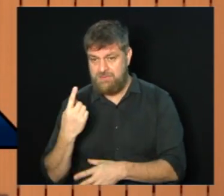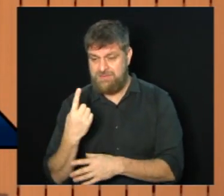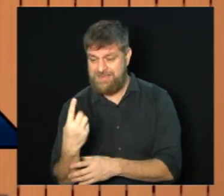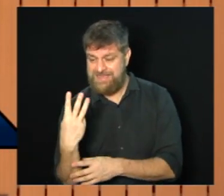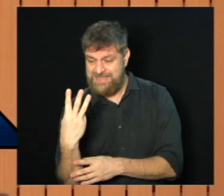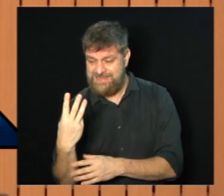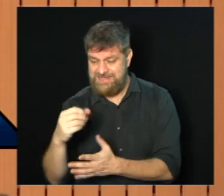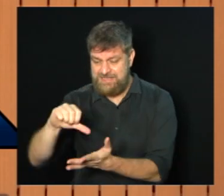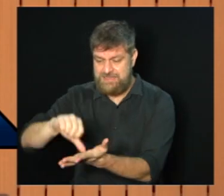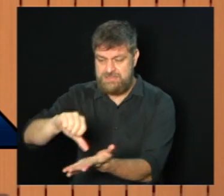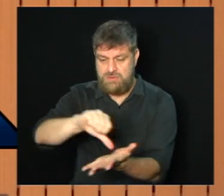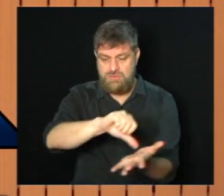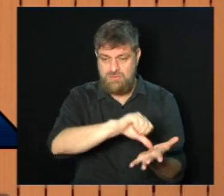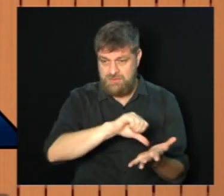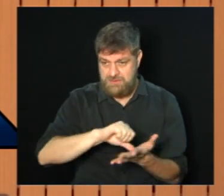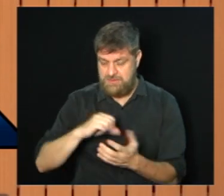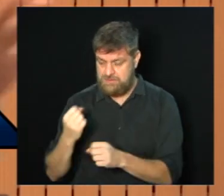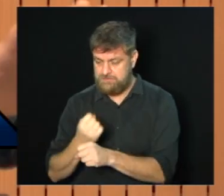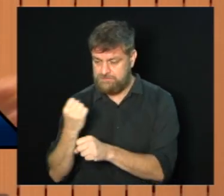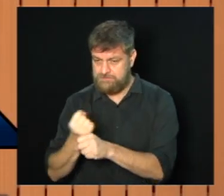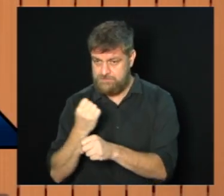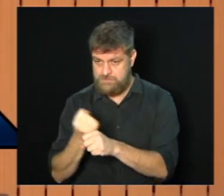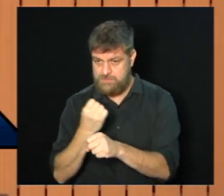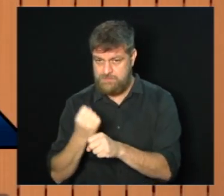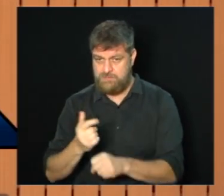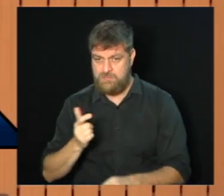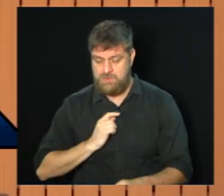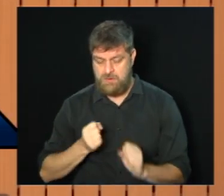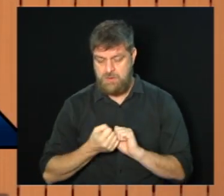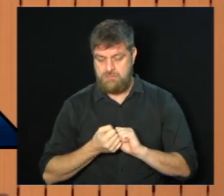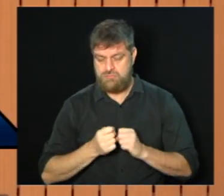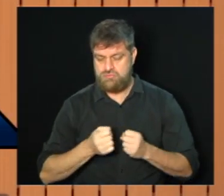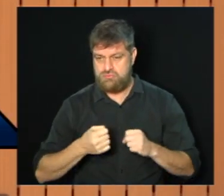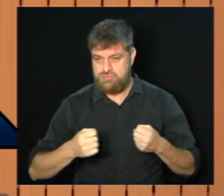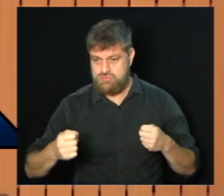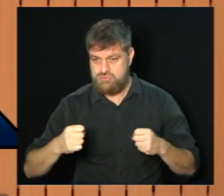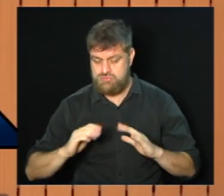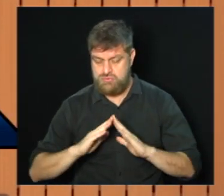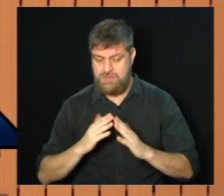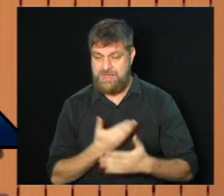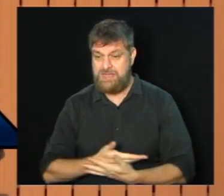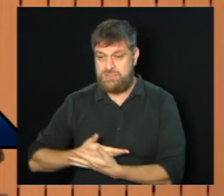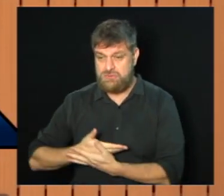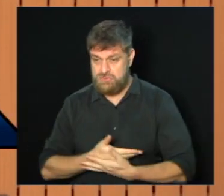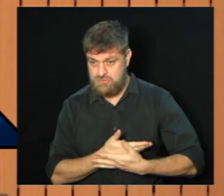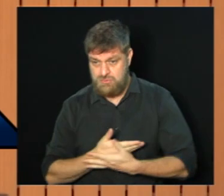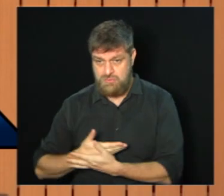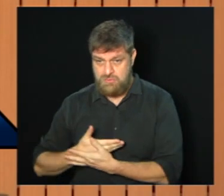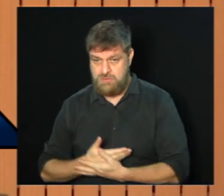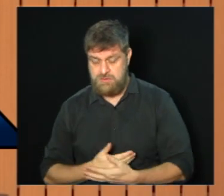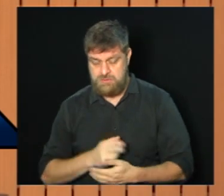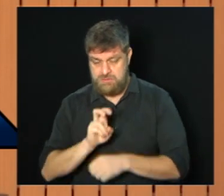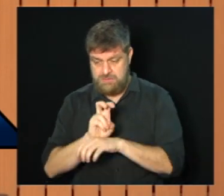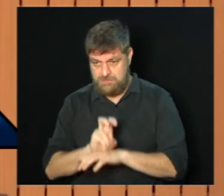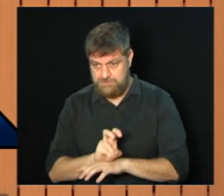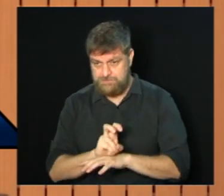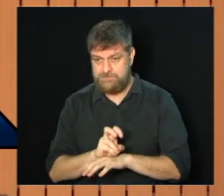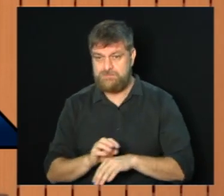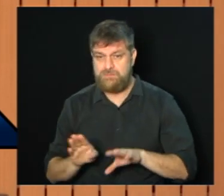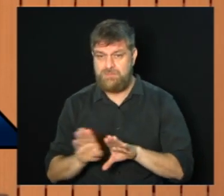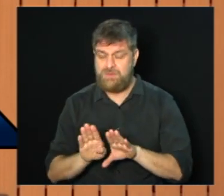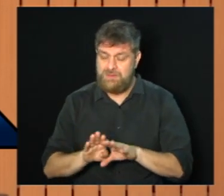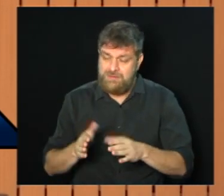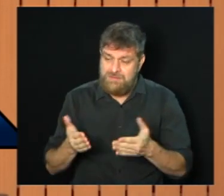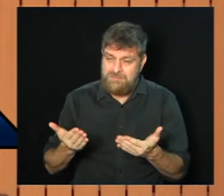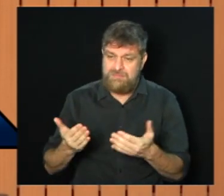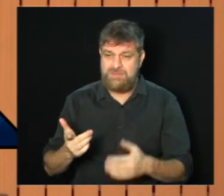bem-querer que foram construídas e a ampliação da rede de entidades parceiras. Mas, apesar